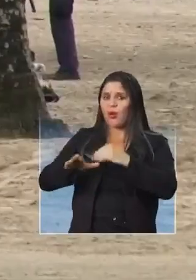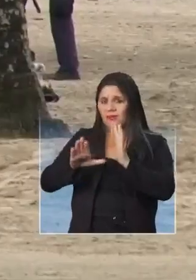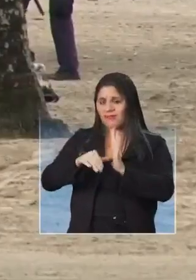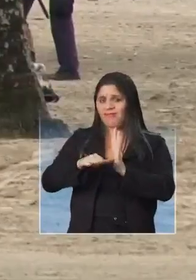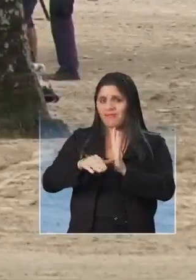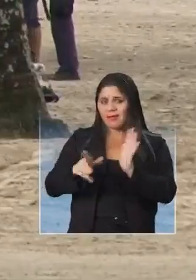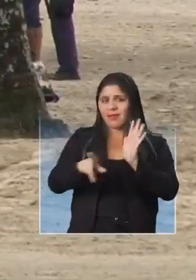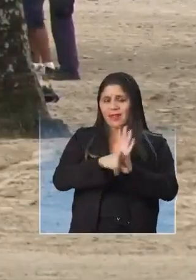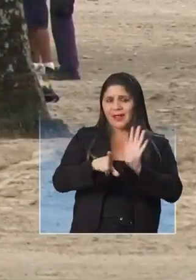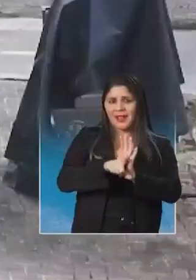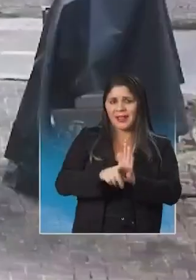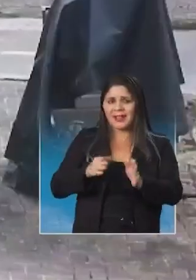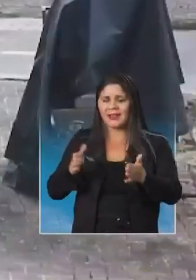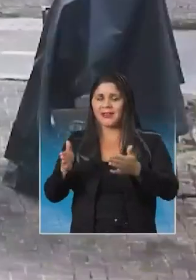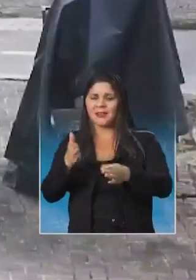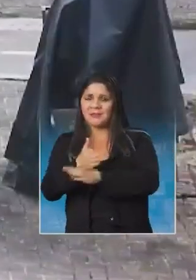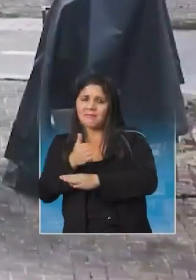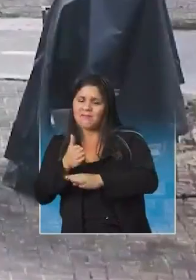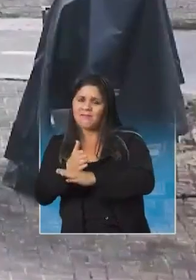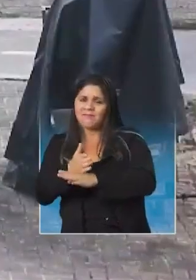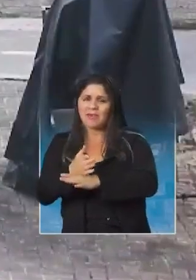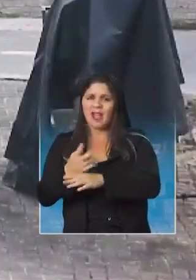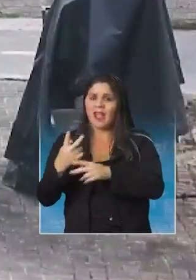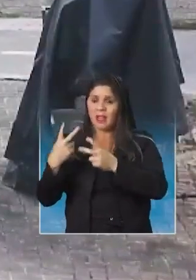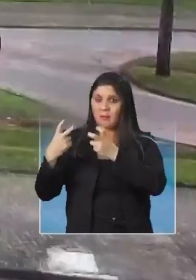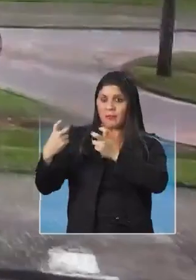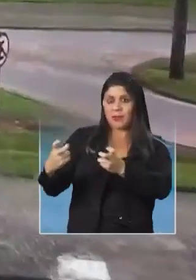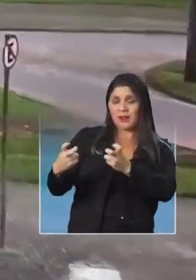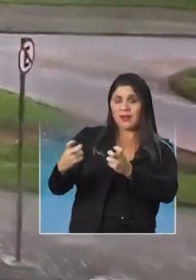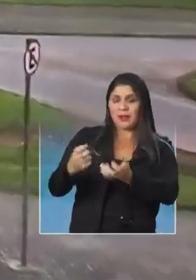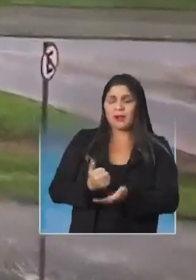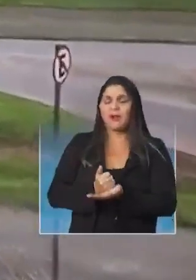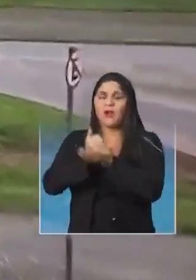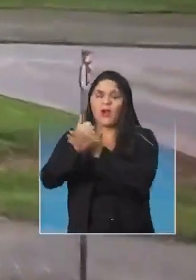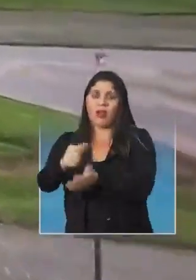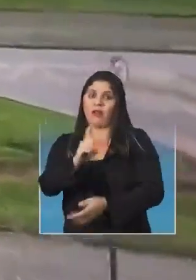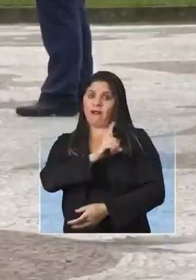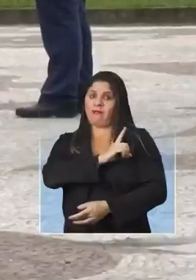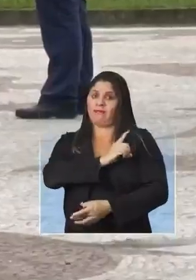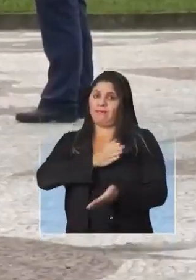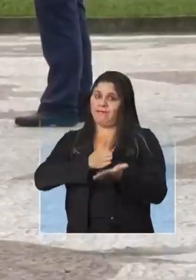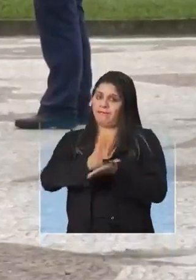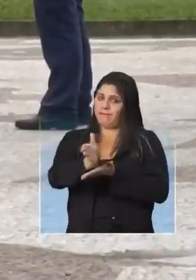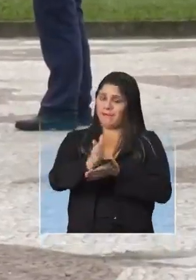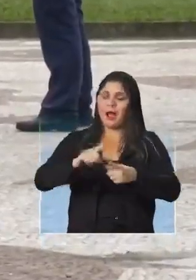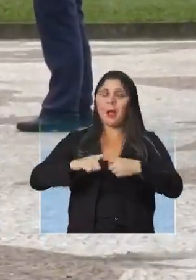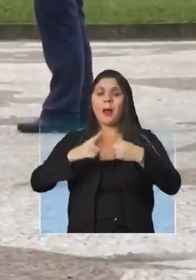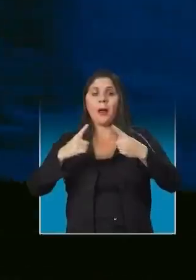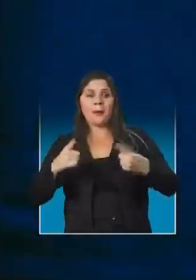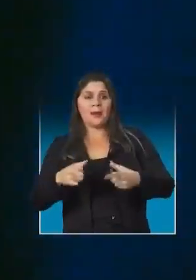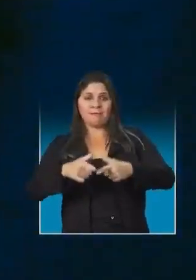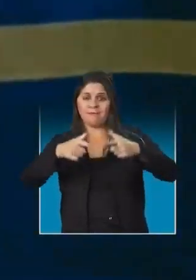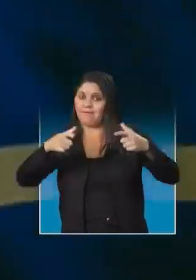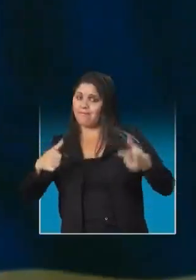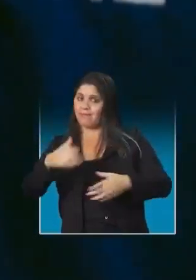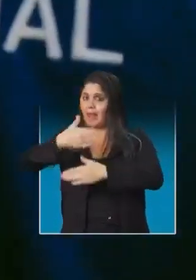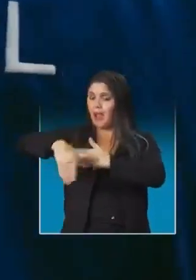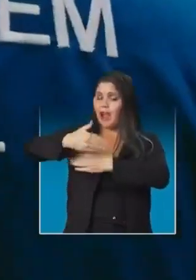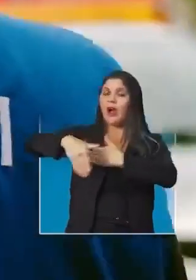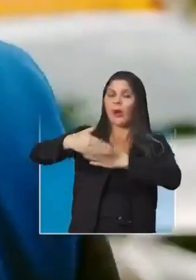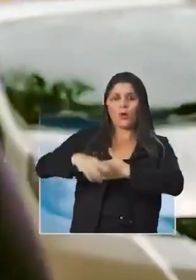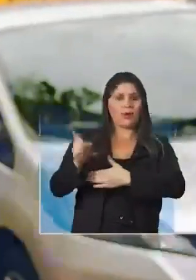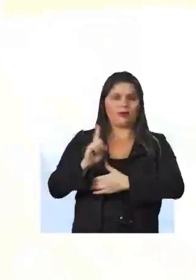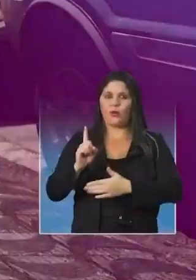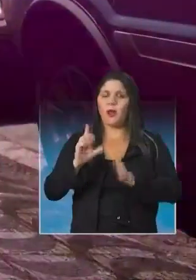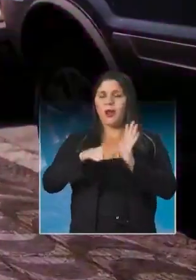e passar despercebidos. Quando identificados, são levados direto para a delegacia. Mas a maior parte de quem está na rua não